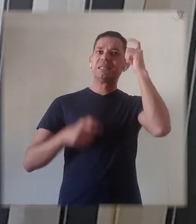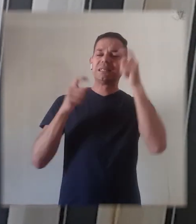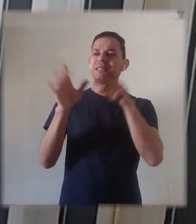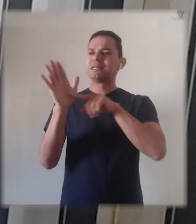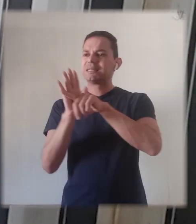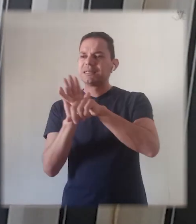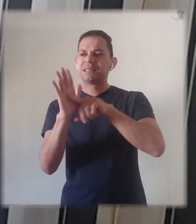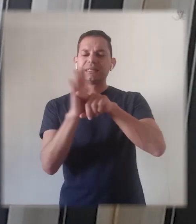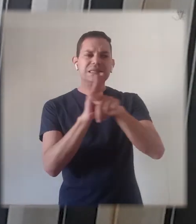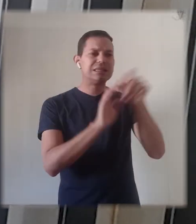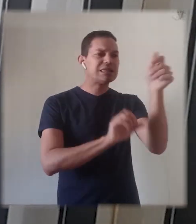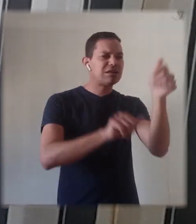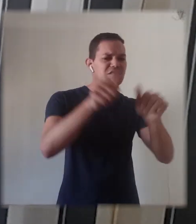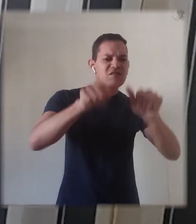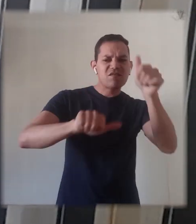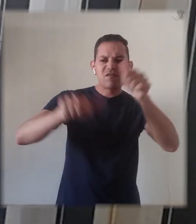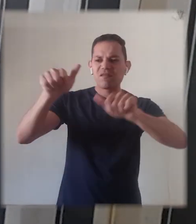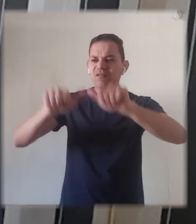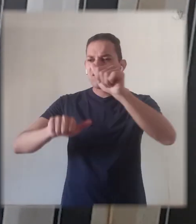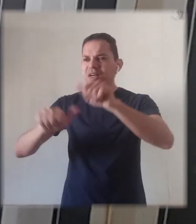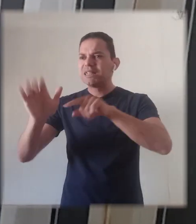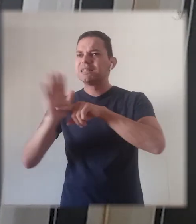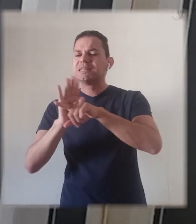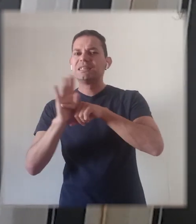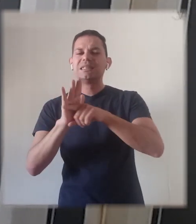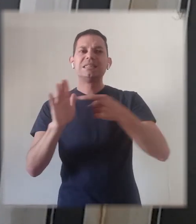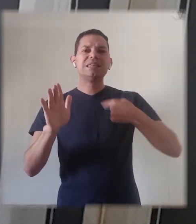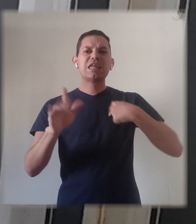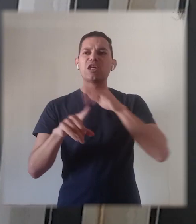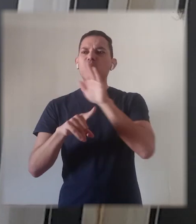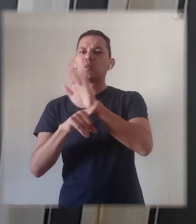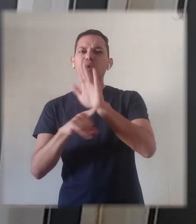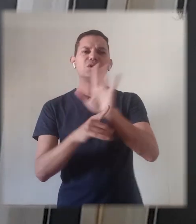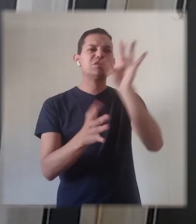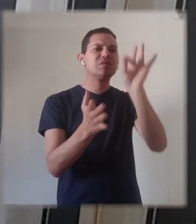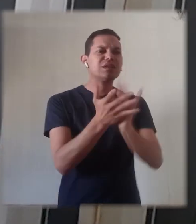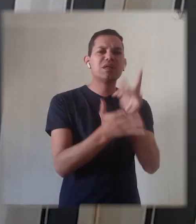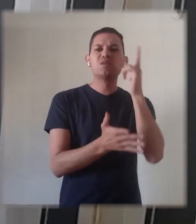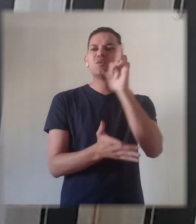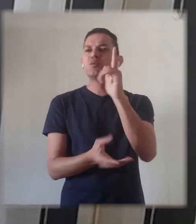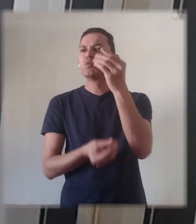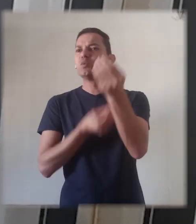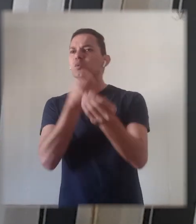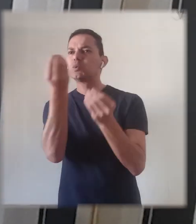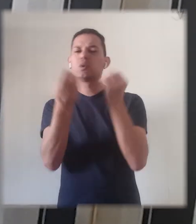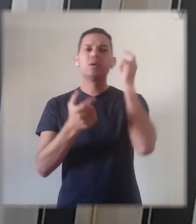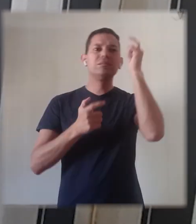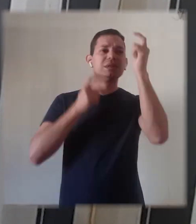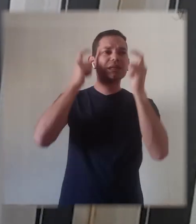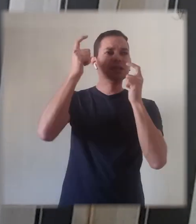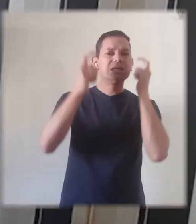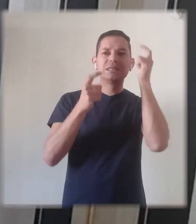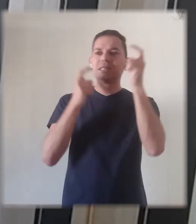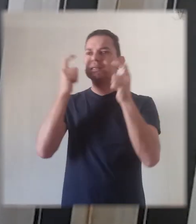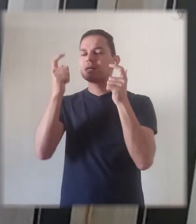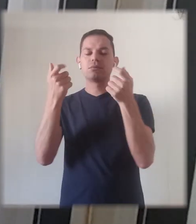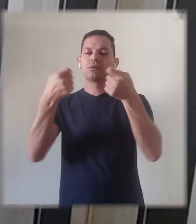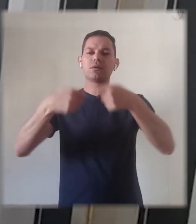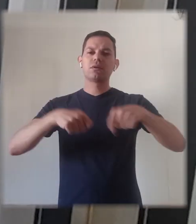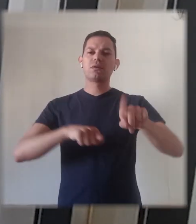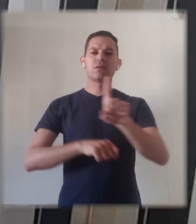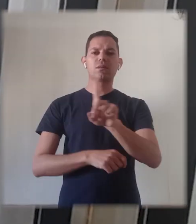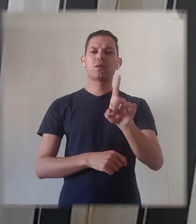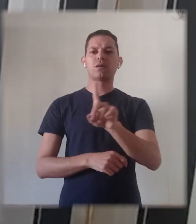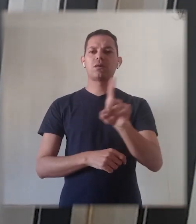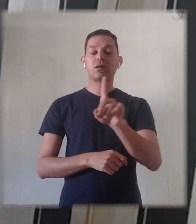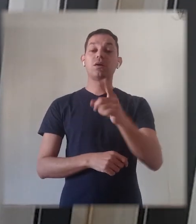precisa se preocupar em fazer triagem de casos, avaliar a situação, assim, qual a intervenção necessária